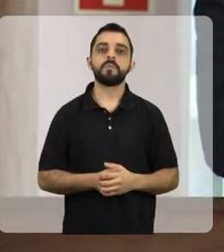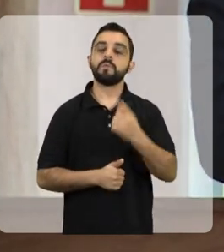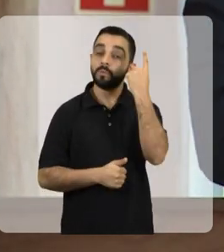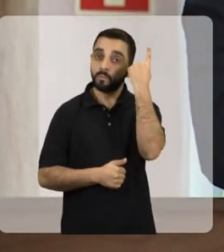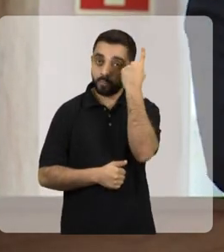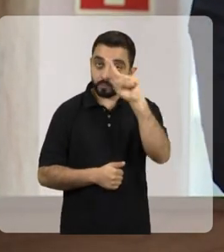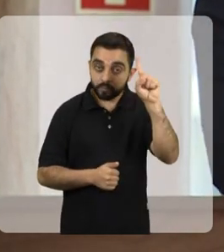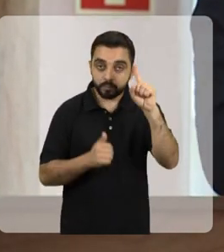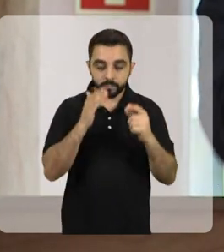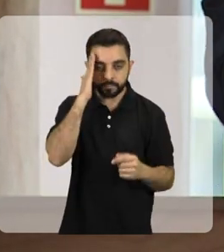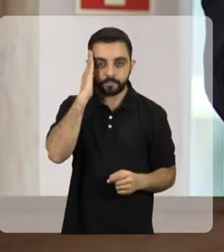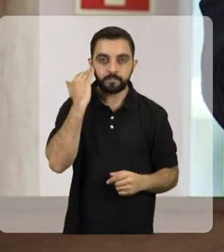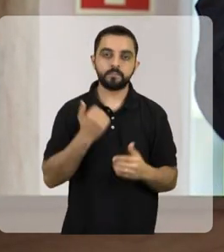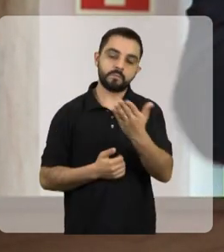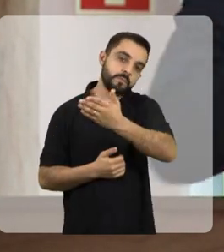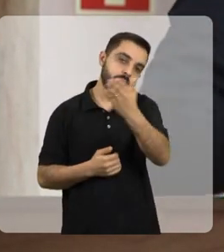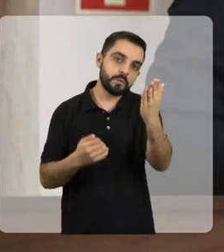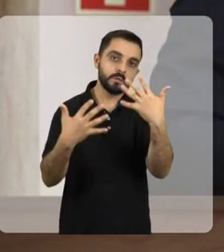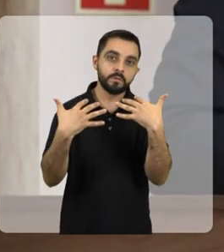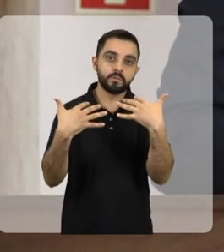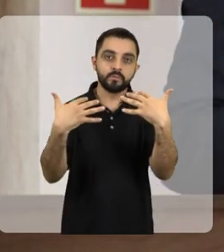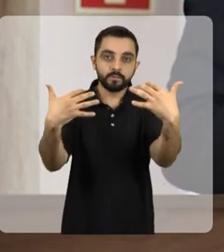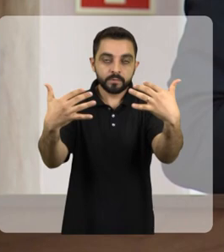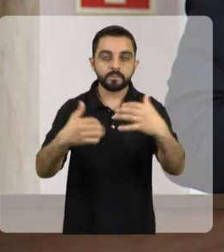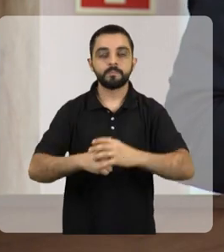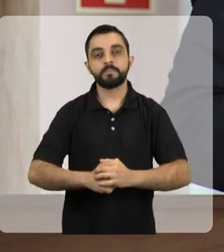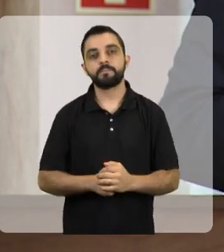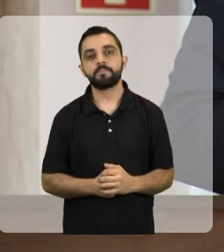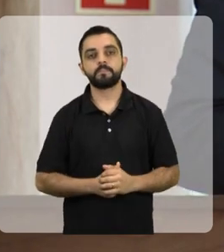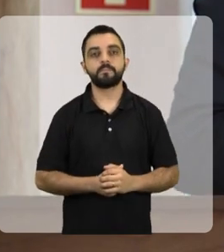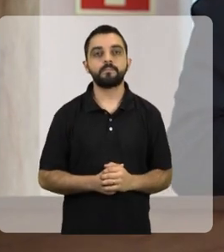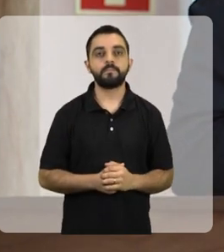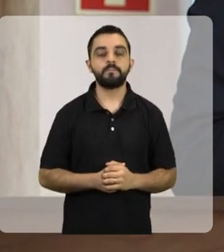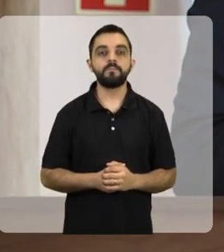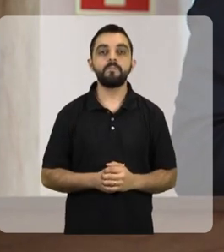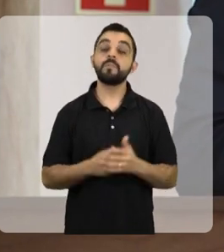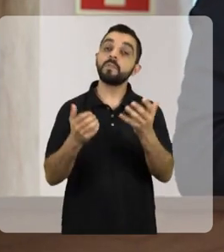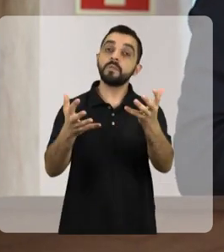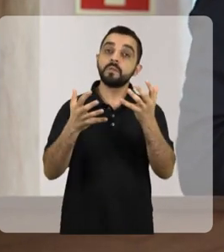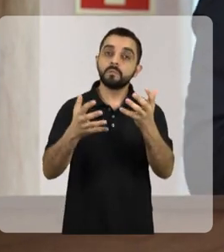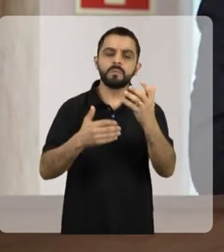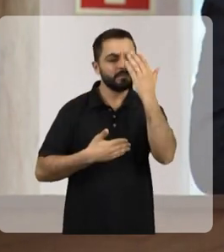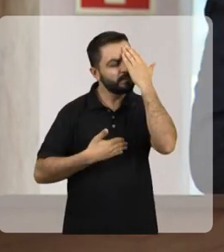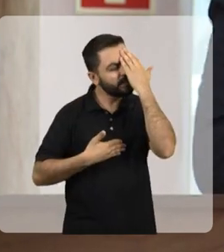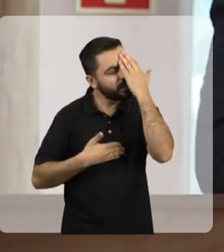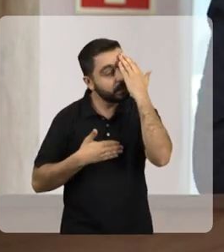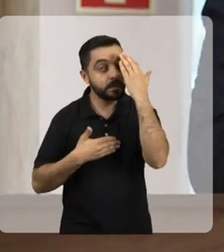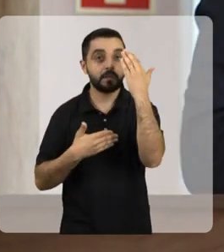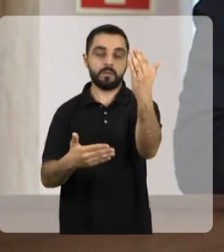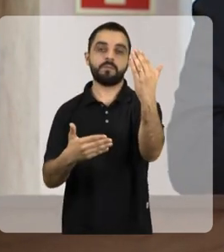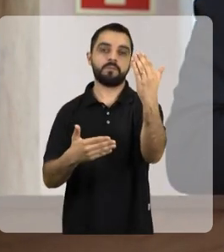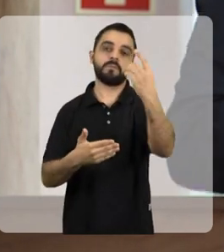Finalmente, senhores vereadores, senhoras vereadoras, eu gostaria de agradecer